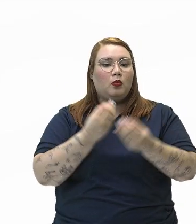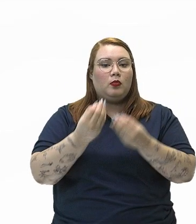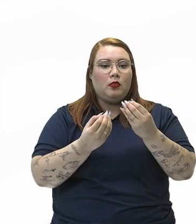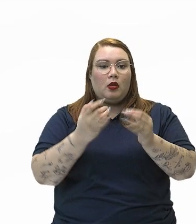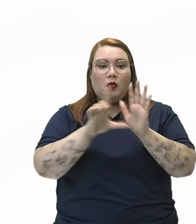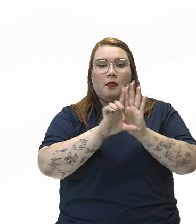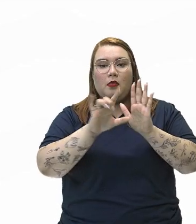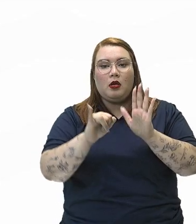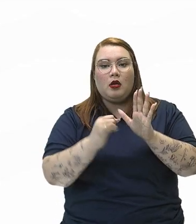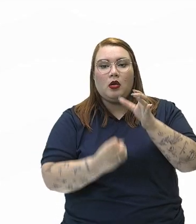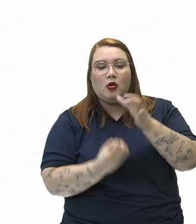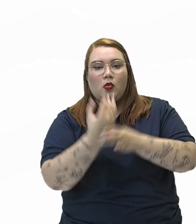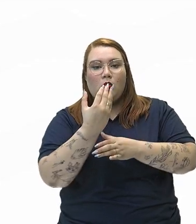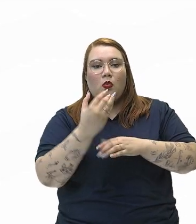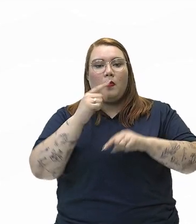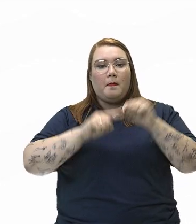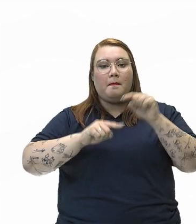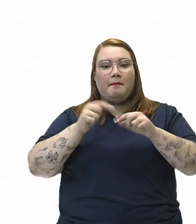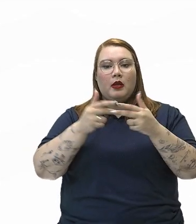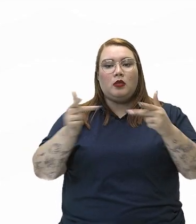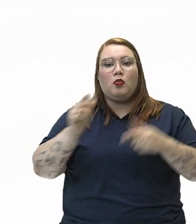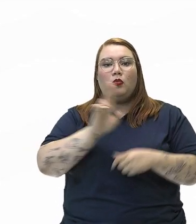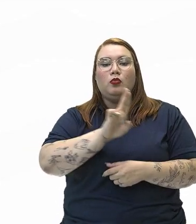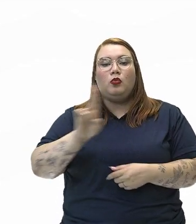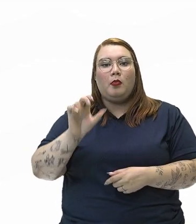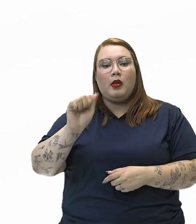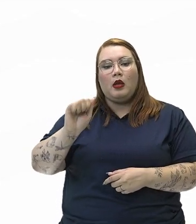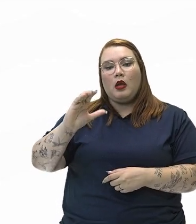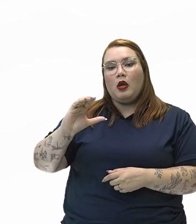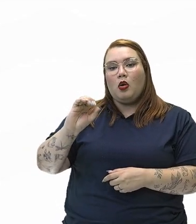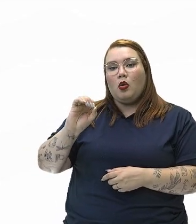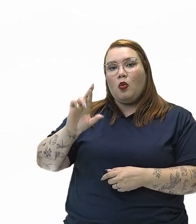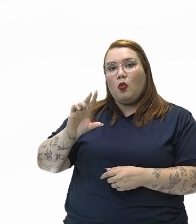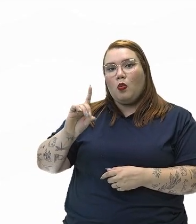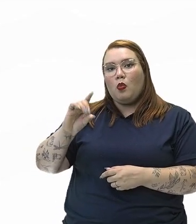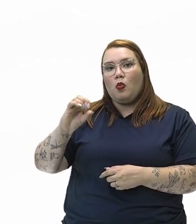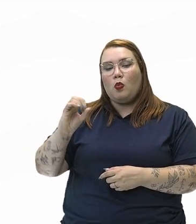lei que cria um instrumento chamado de acordo setorial,